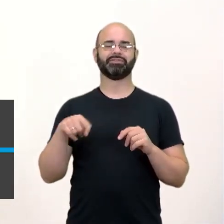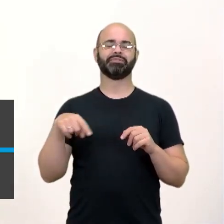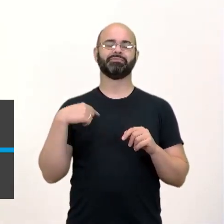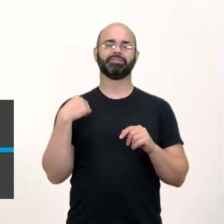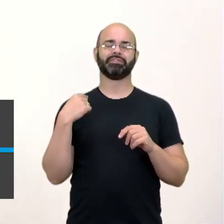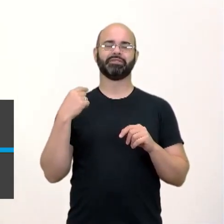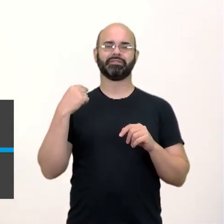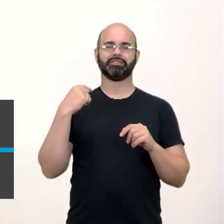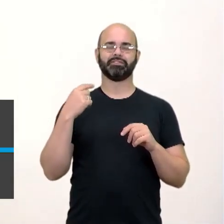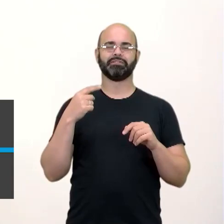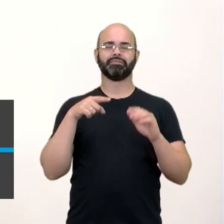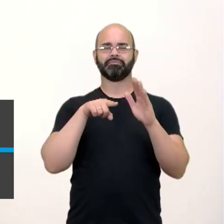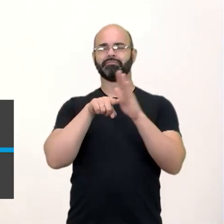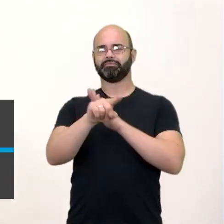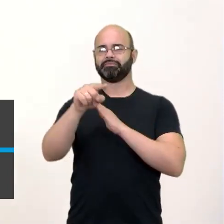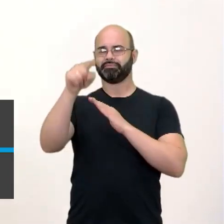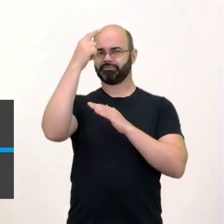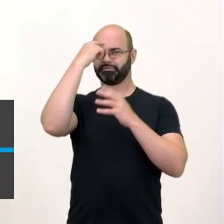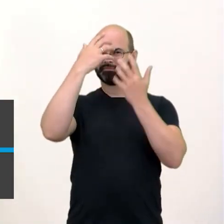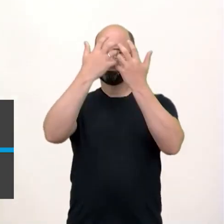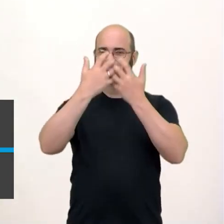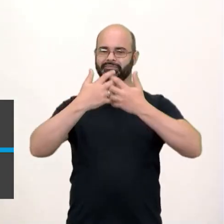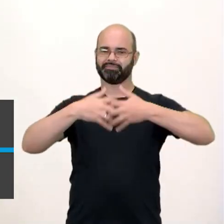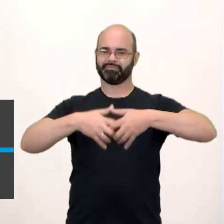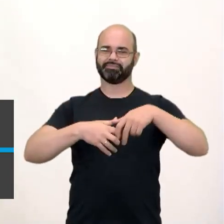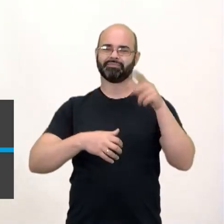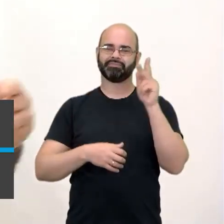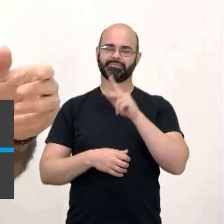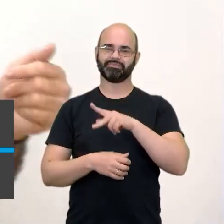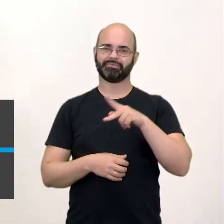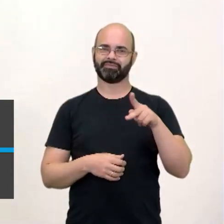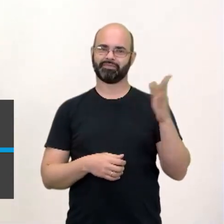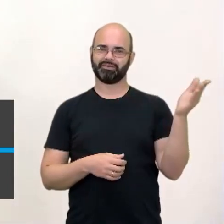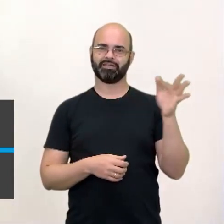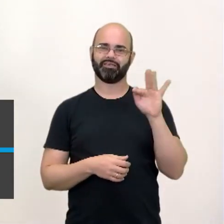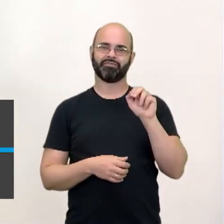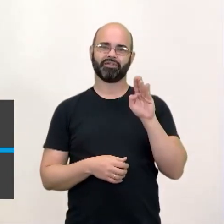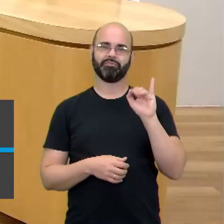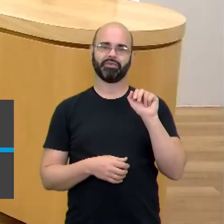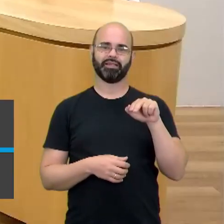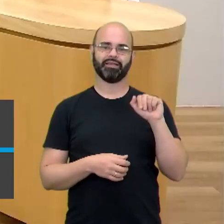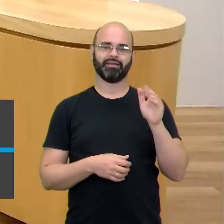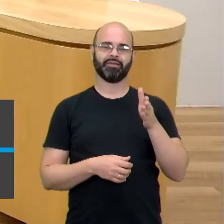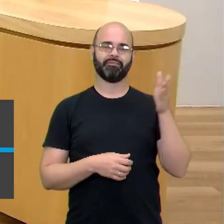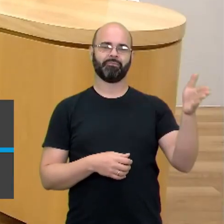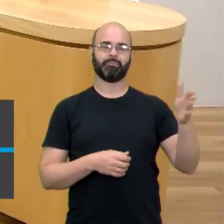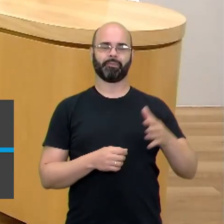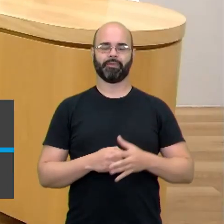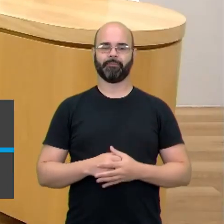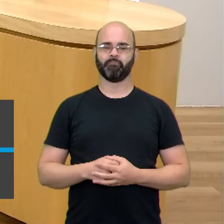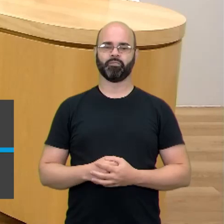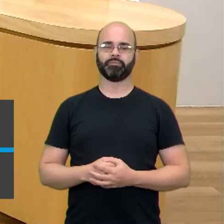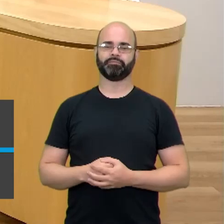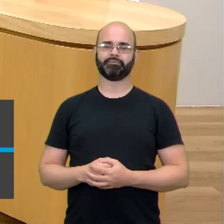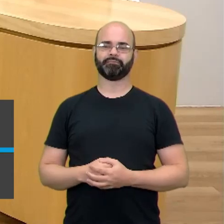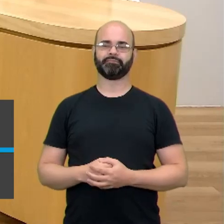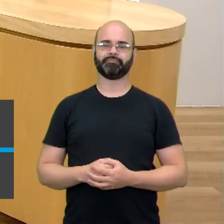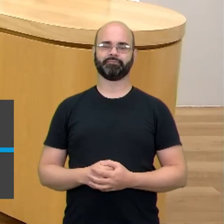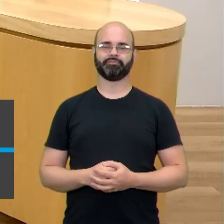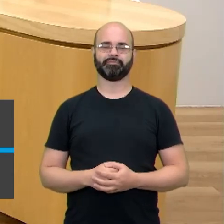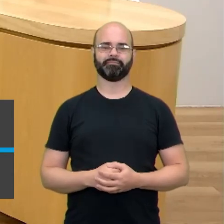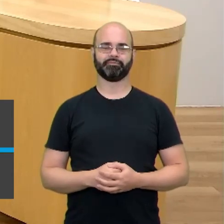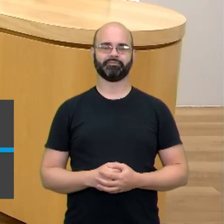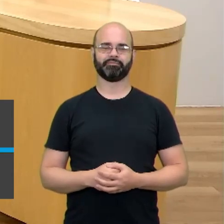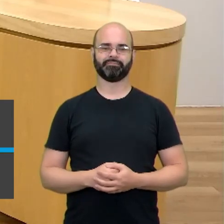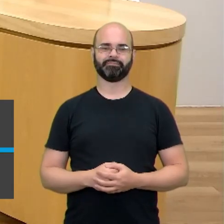problematização, um questionamento improvisadão com a professora Fabiana. Cola em nós dois aqui, produça, cola em nós dois. Isso. Bora